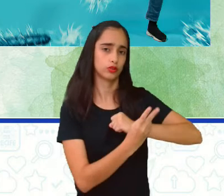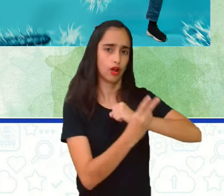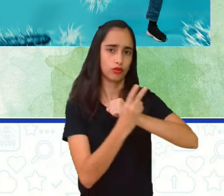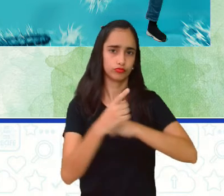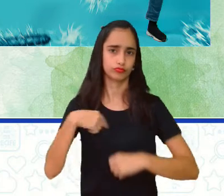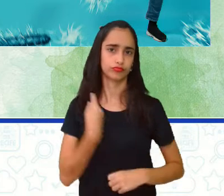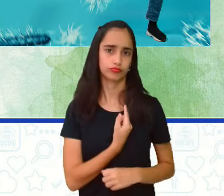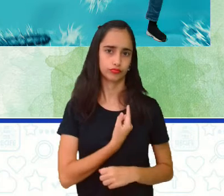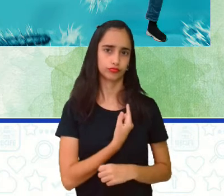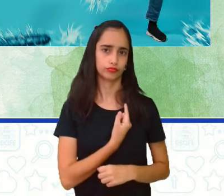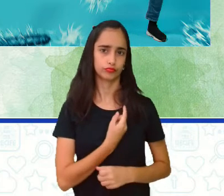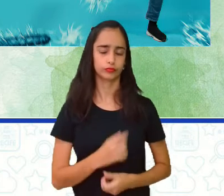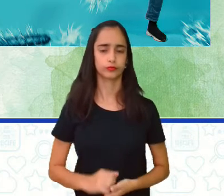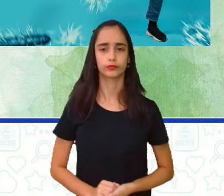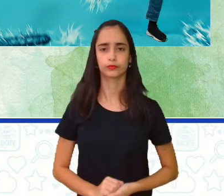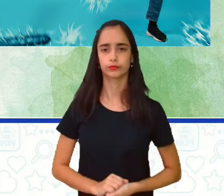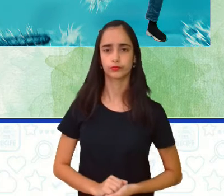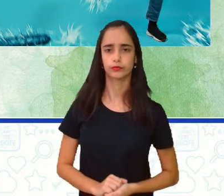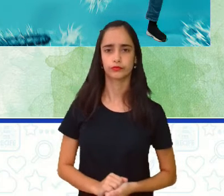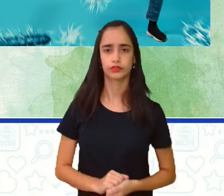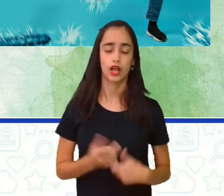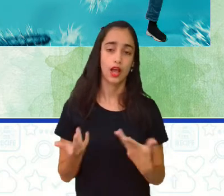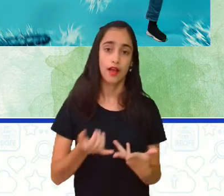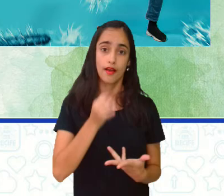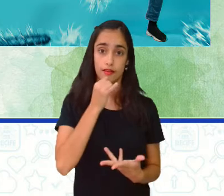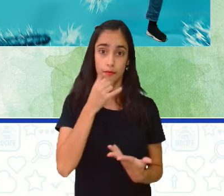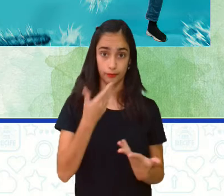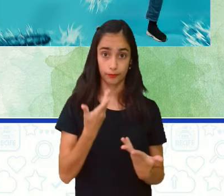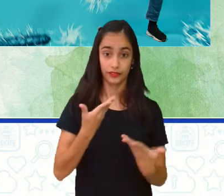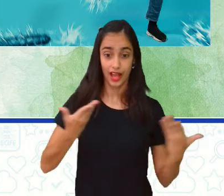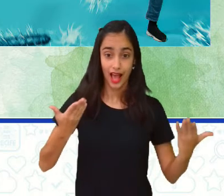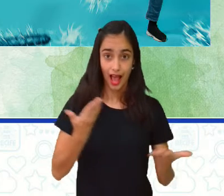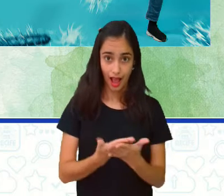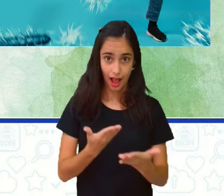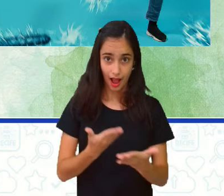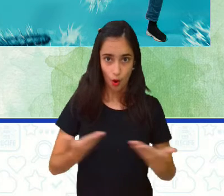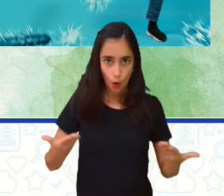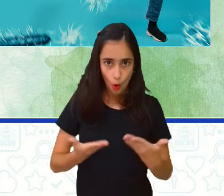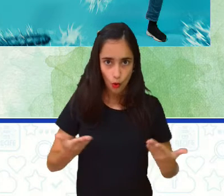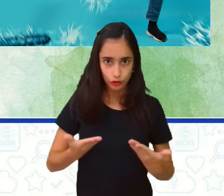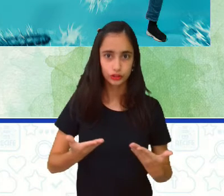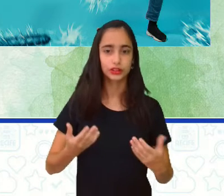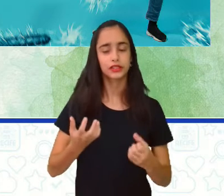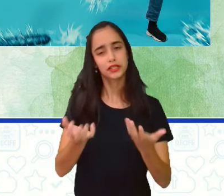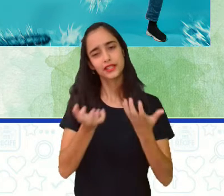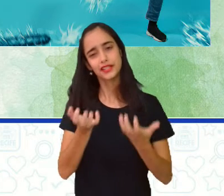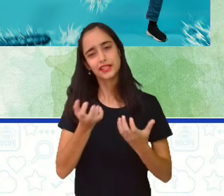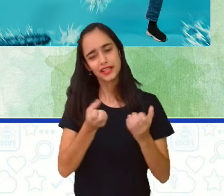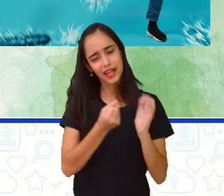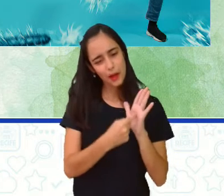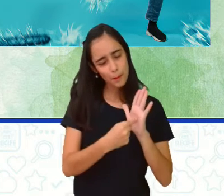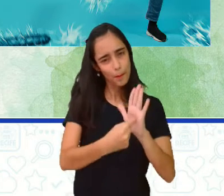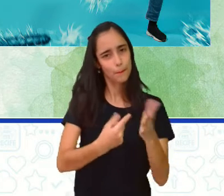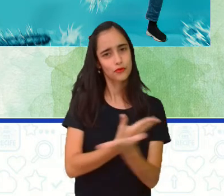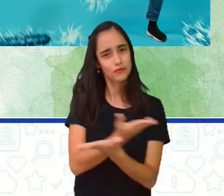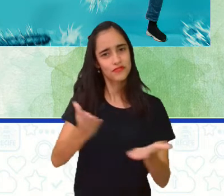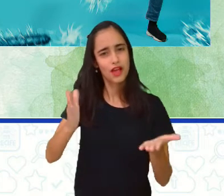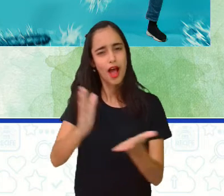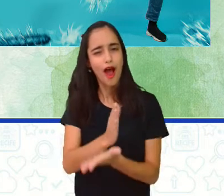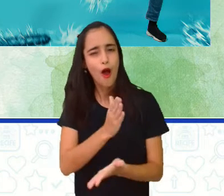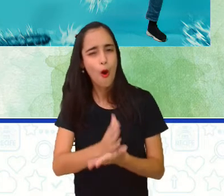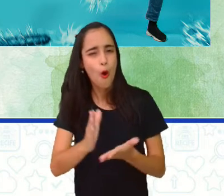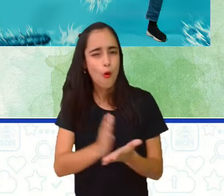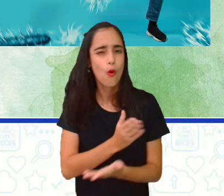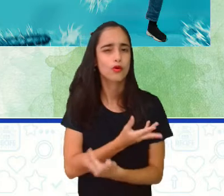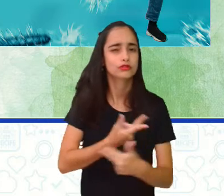uma resposta a um corpo estranho. Na aula de hoje eu vou mostrar alguns esquemas, e nos esquemas eu vou mostrar a vocês como é